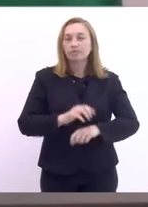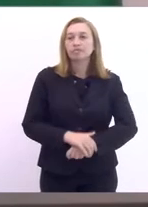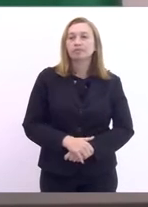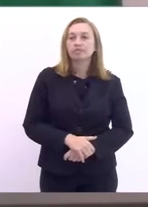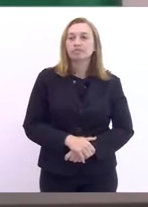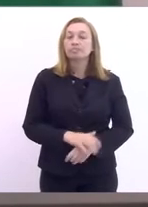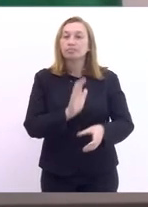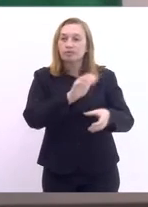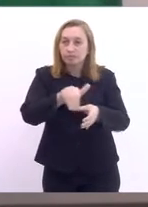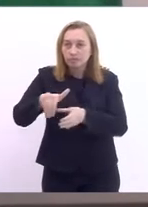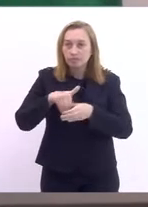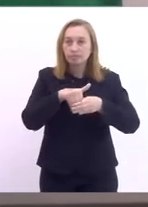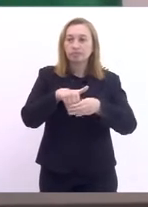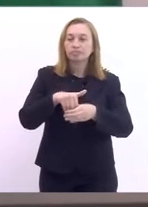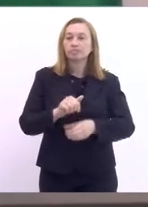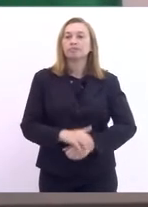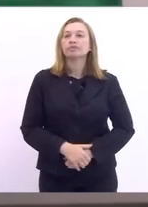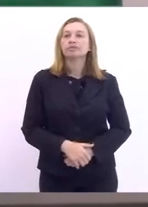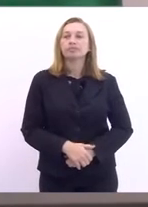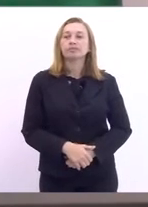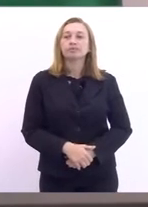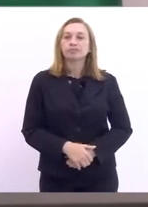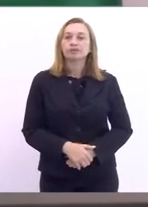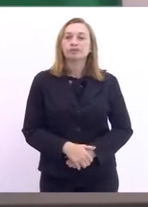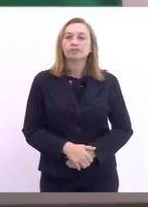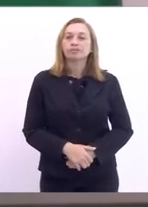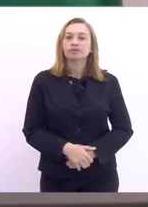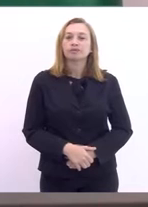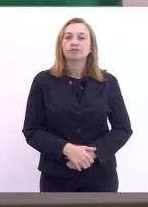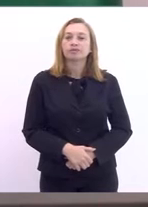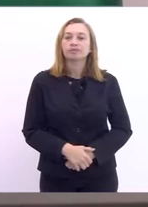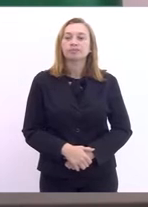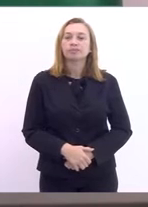discutiremos e votaremos a seguinte